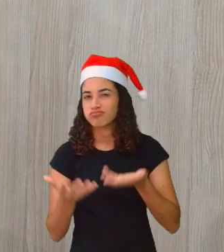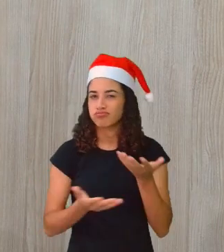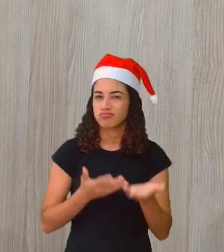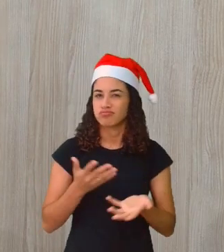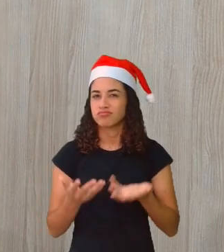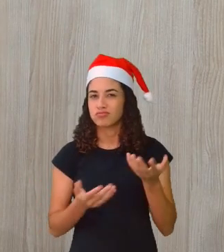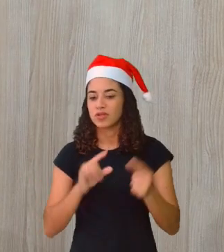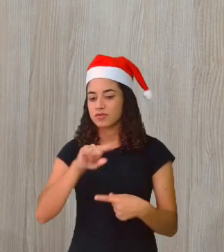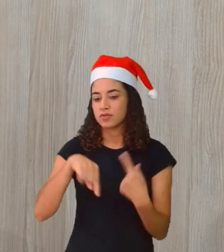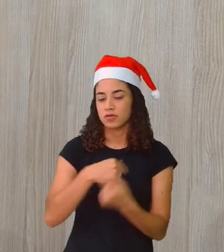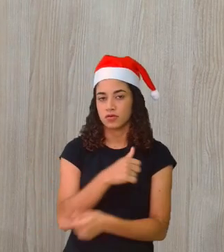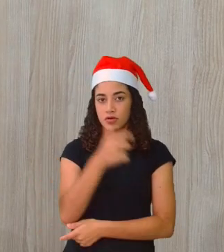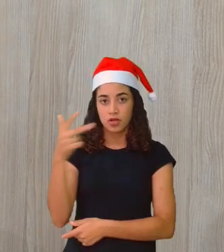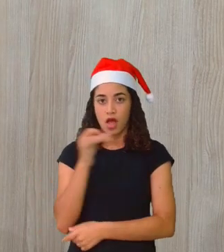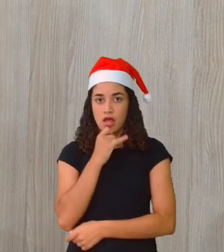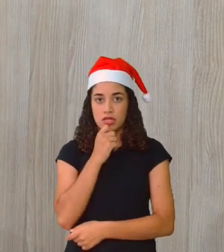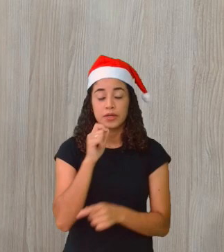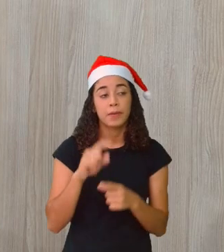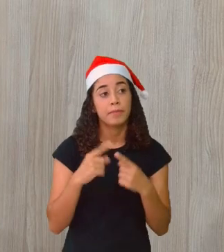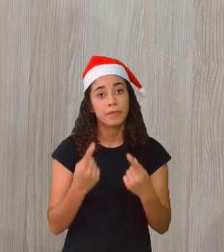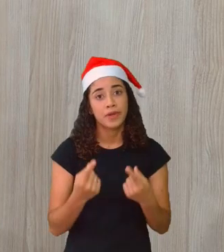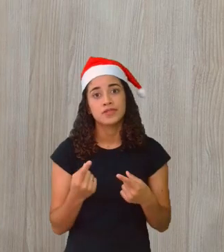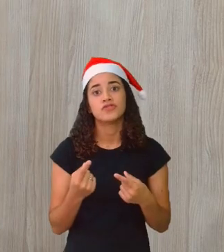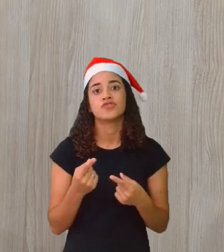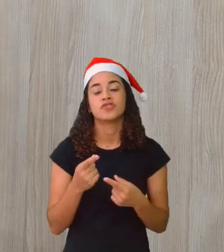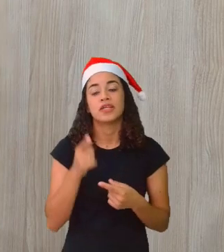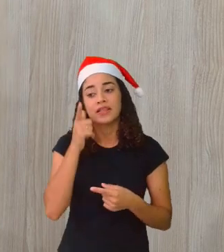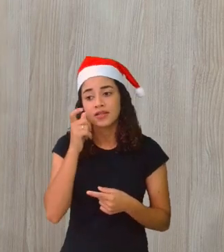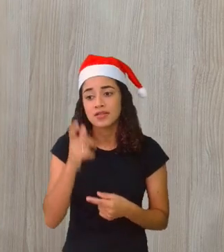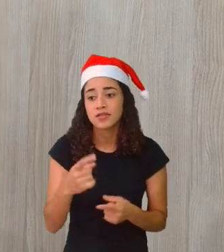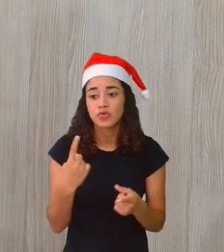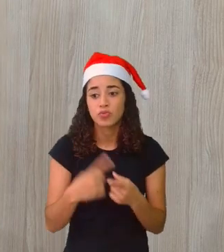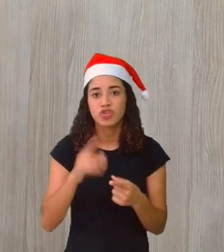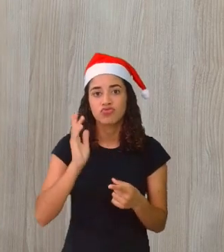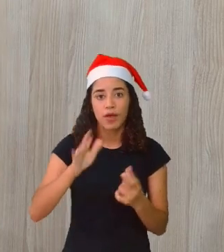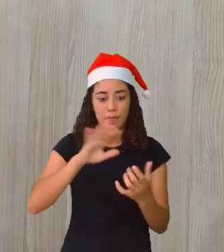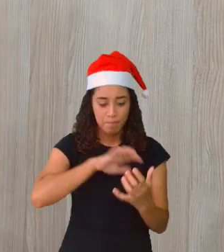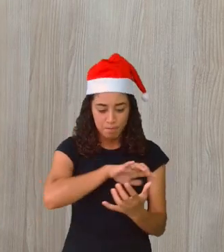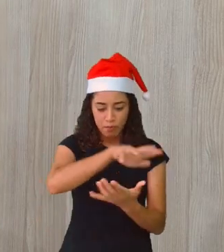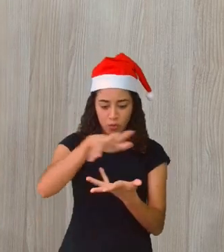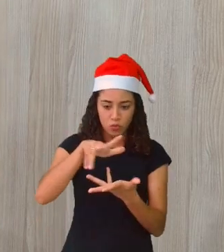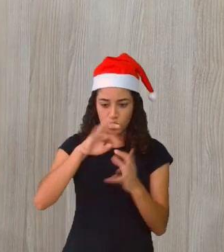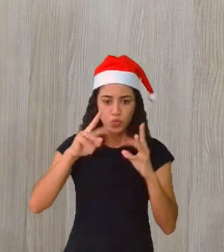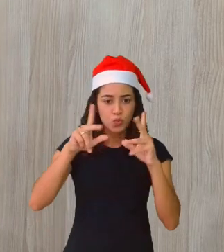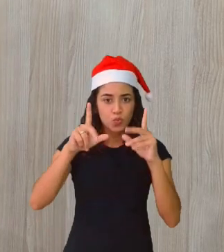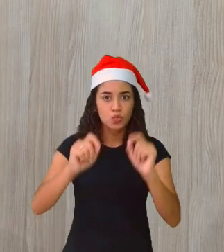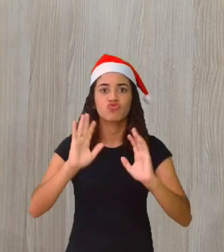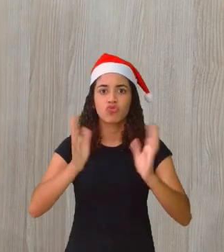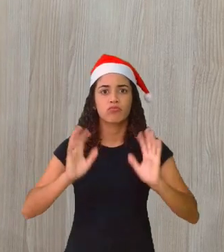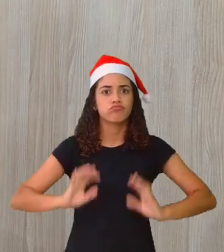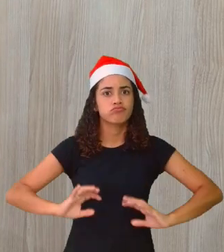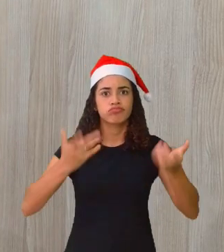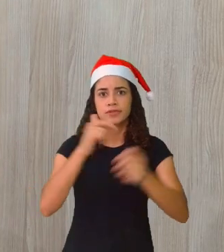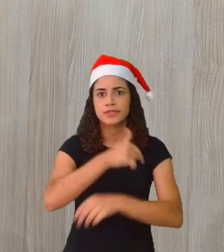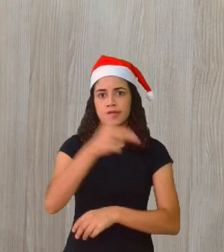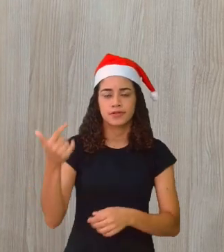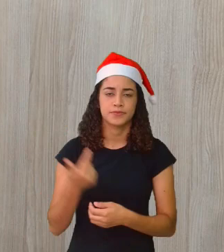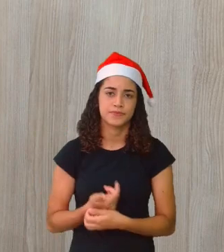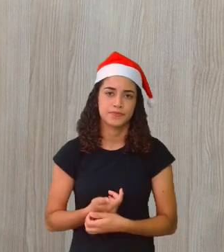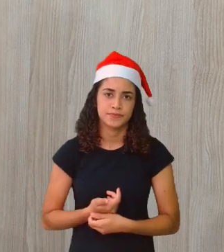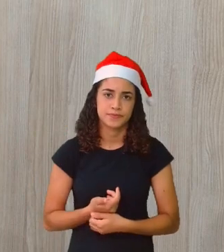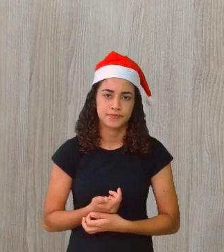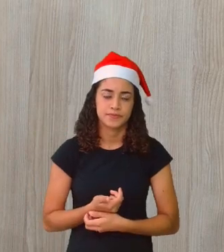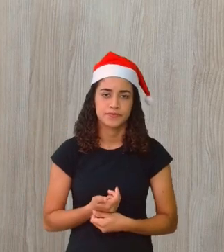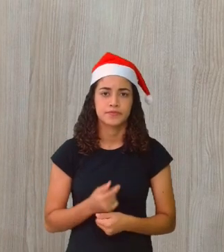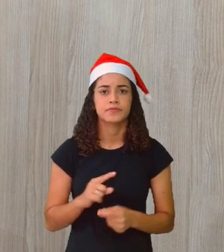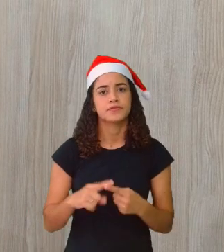desse ciclo natalino, mas é interessante como acaba sendo global, né? Global. porque como a